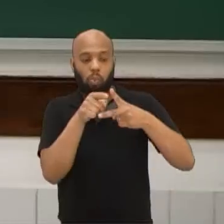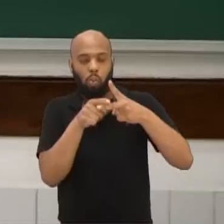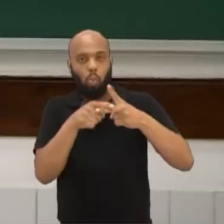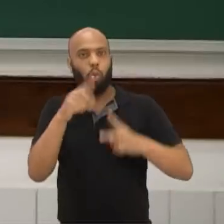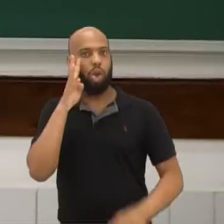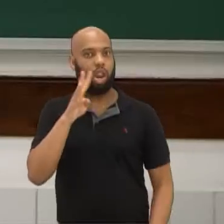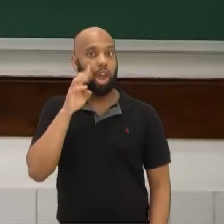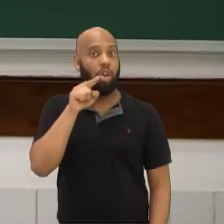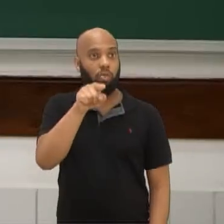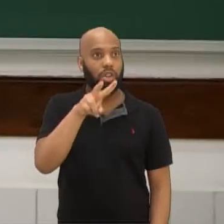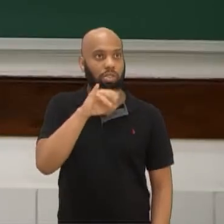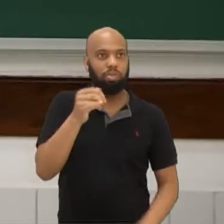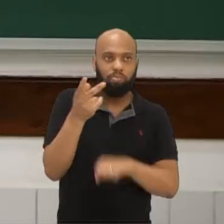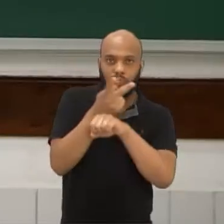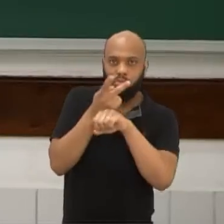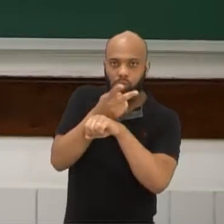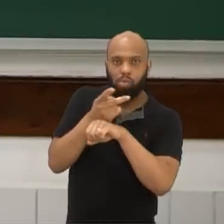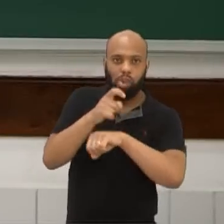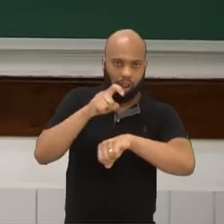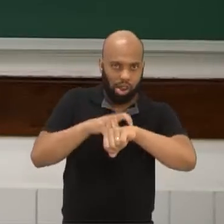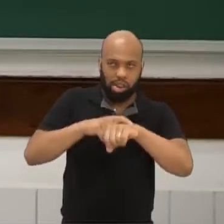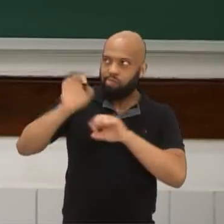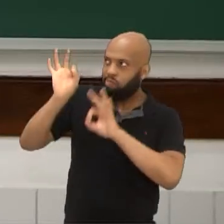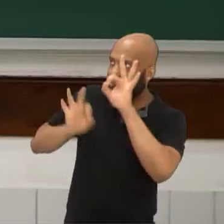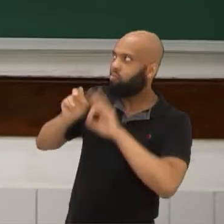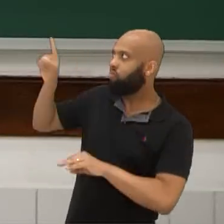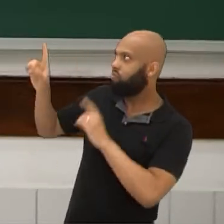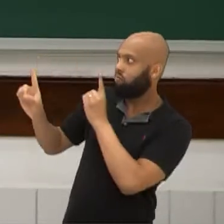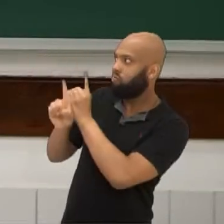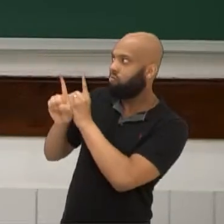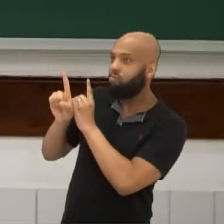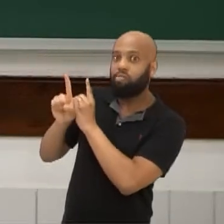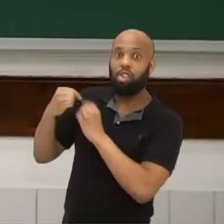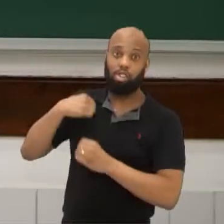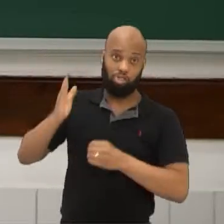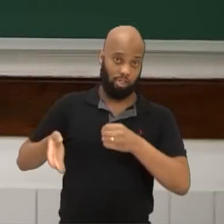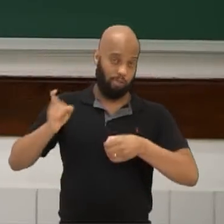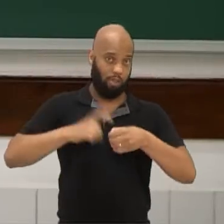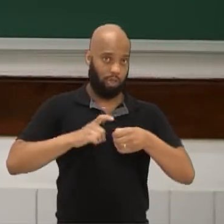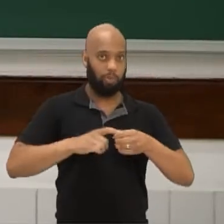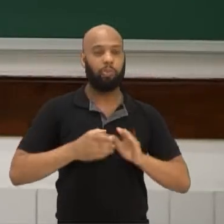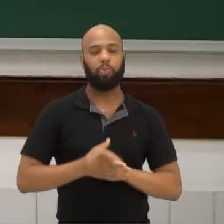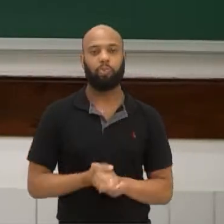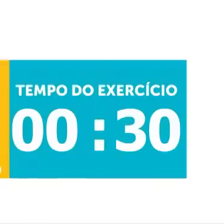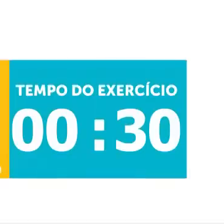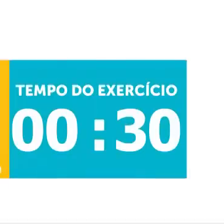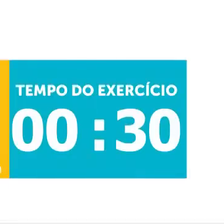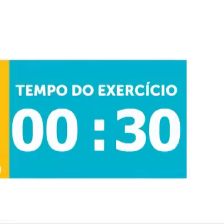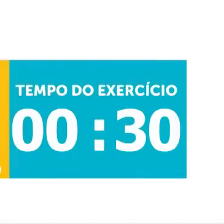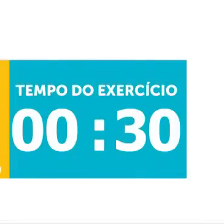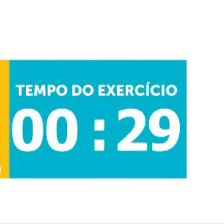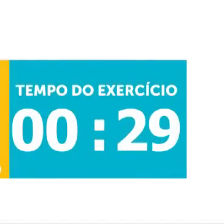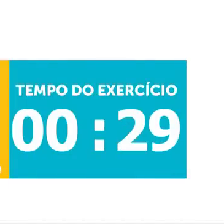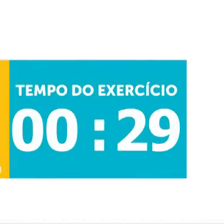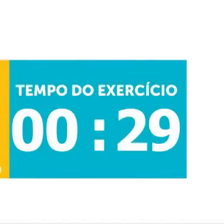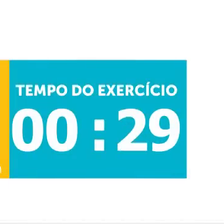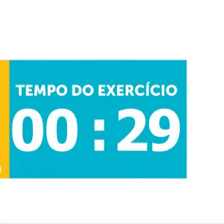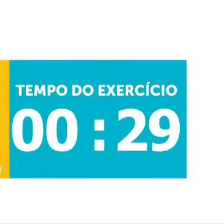bem legal esse jogo. A professora vai dar um tempinho para vocês acharem no aplicativo e já voltamos.